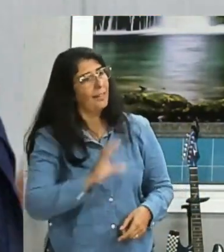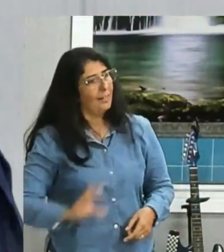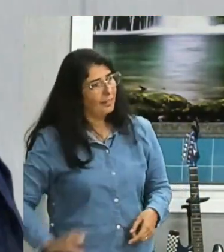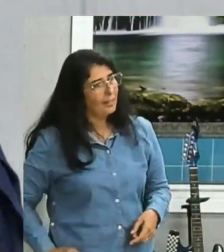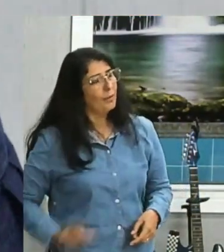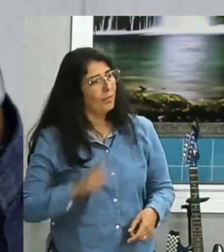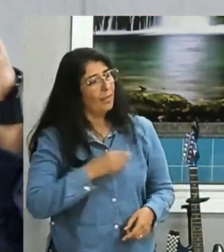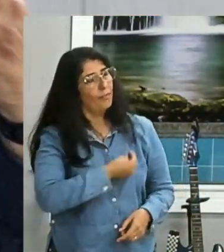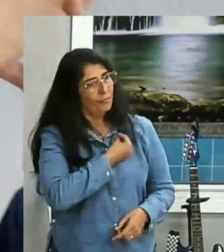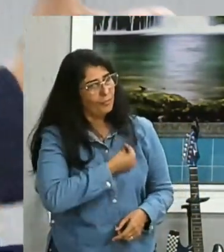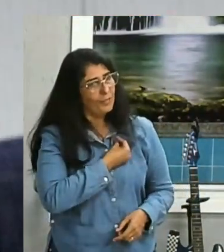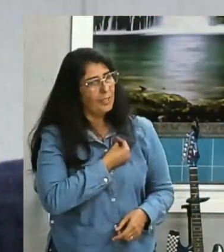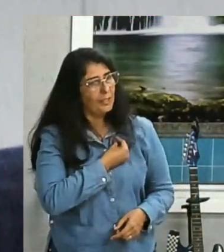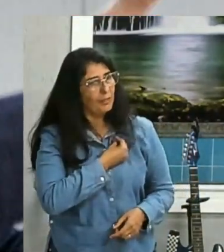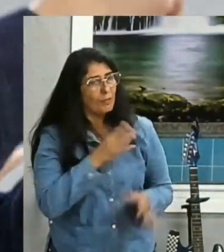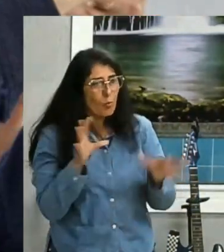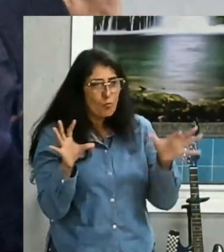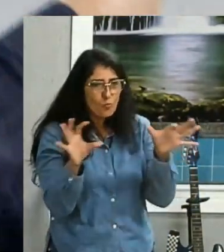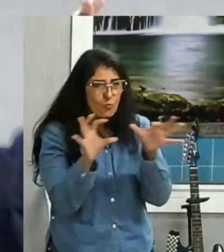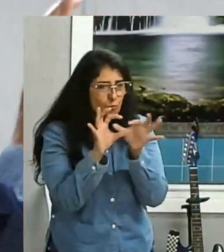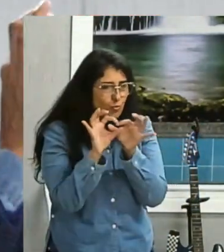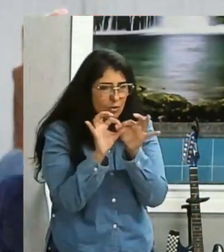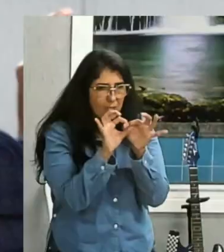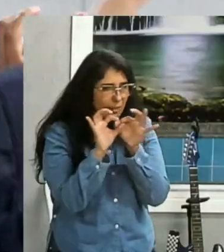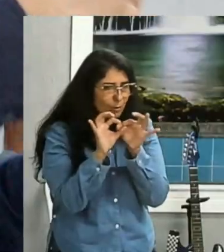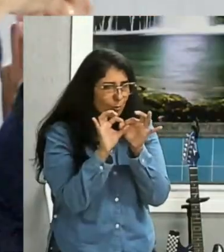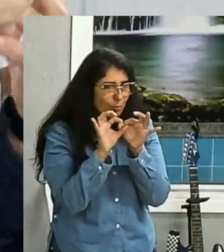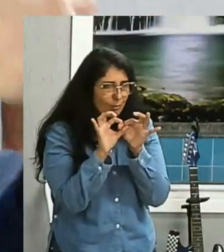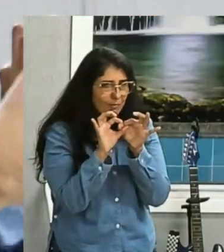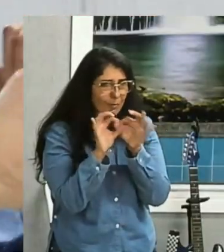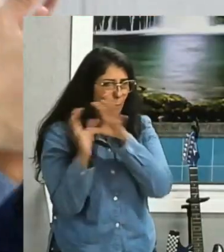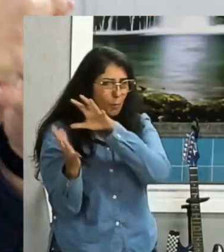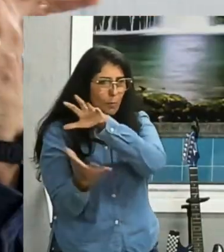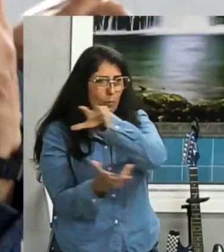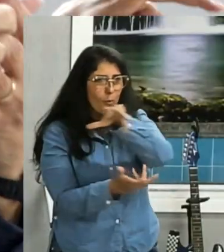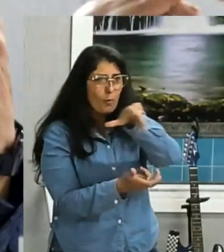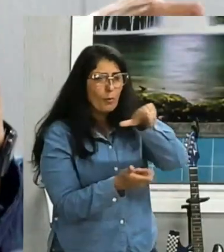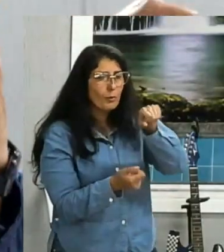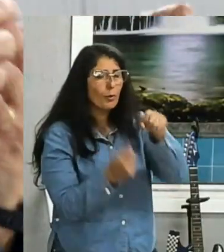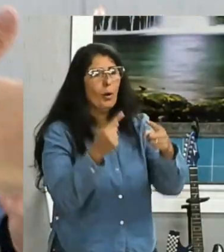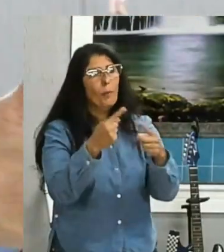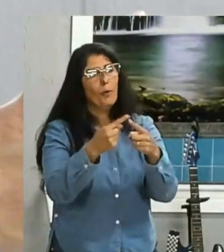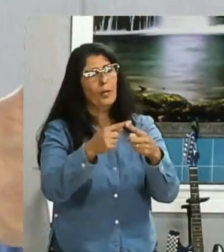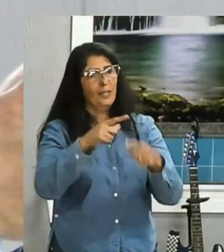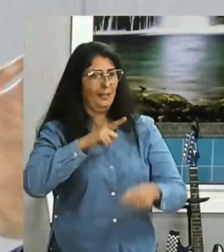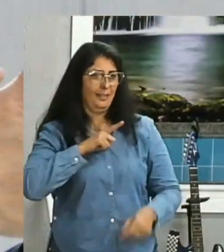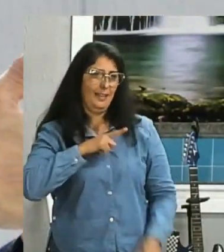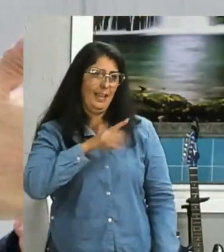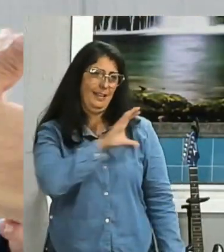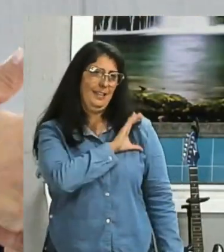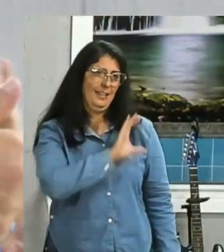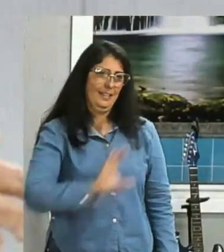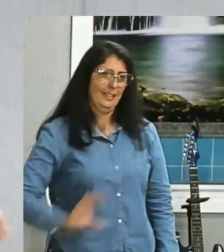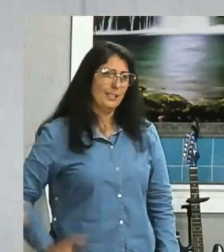As coisas estão em harmonia no universo por causa de Cristo.